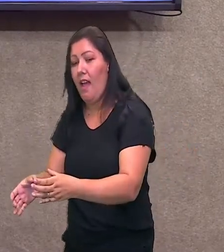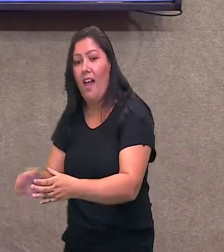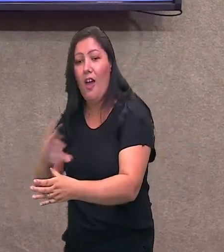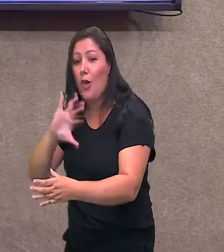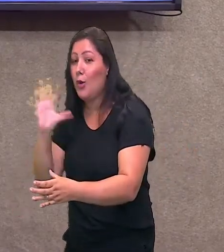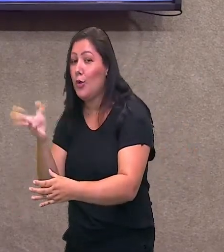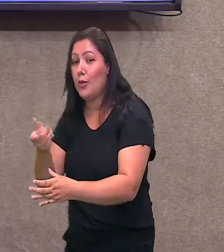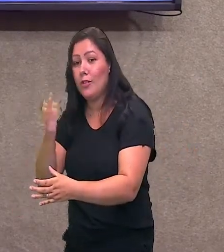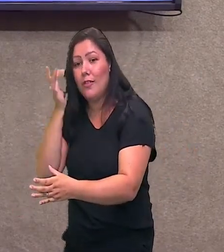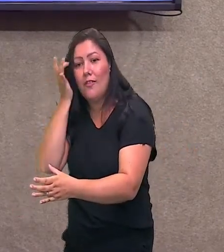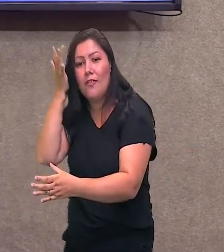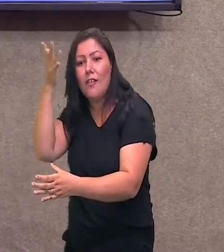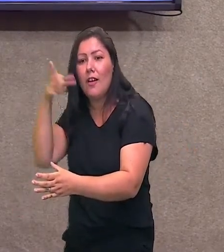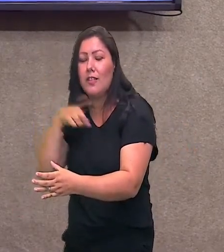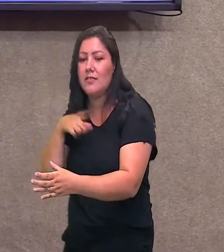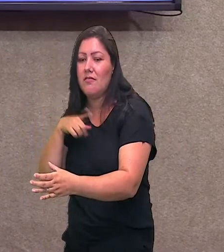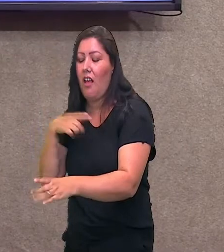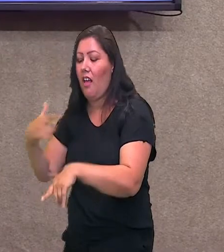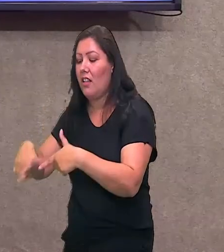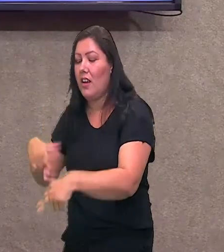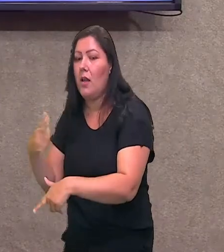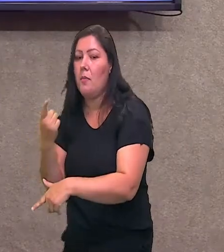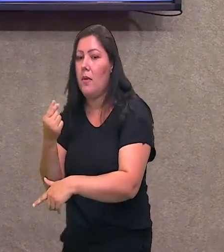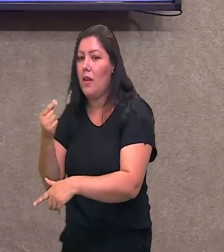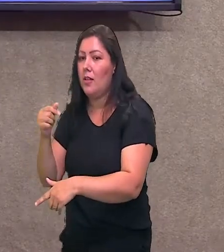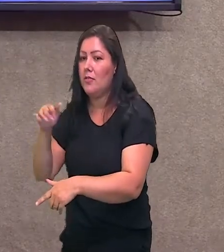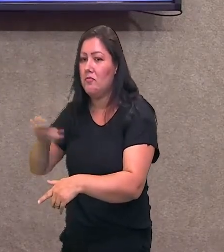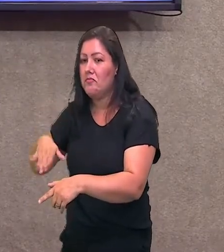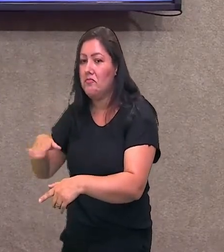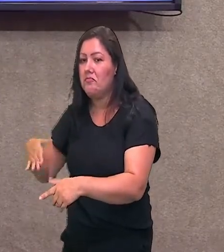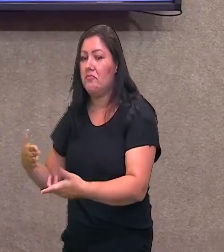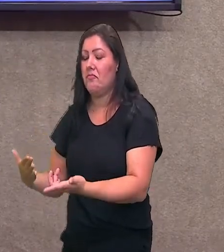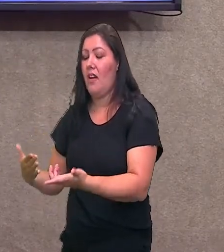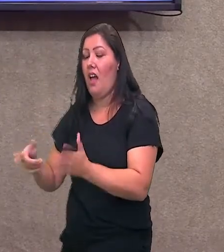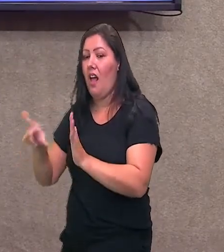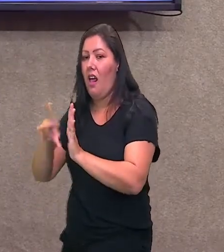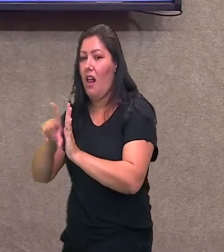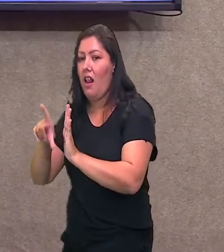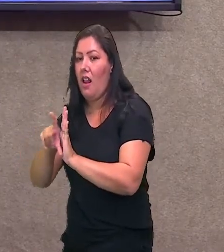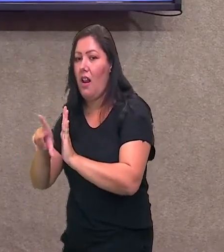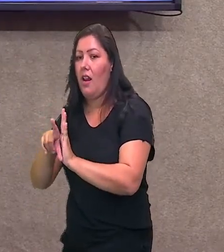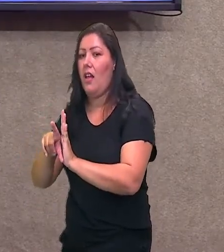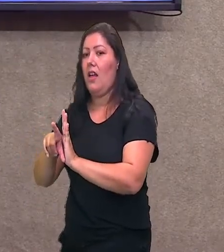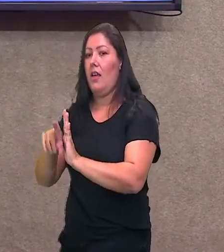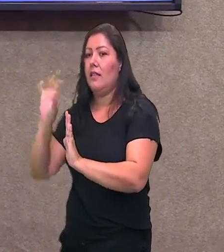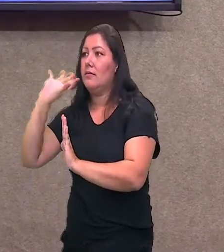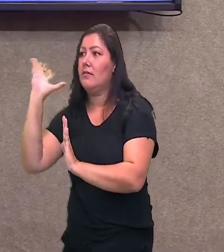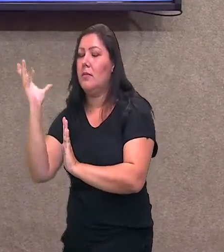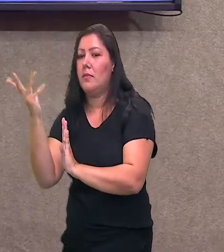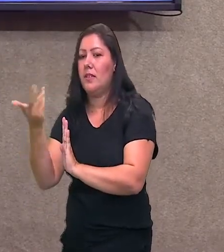de obra que é muito mais barata e as leis ambientais não são tão